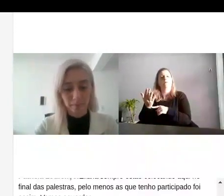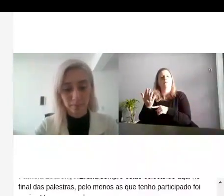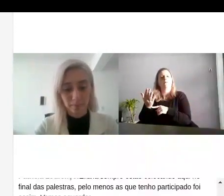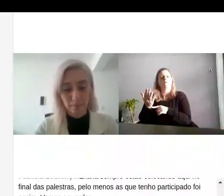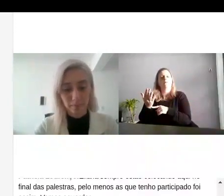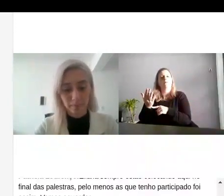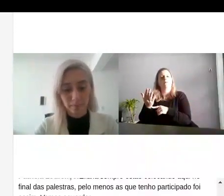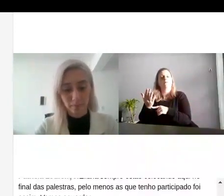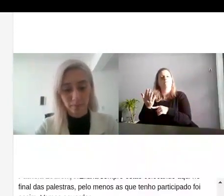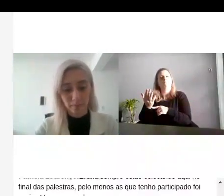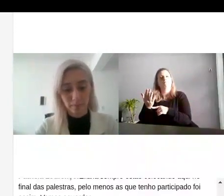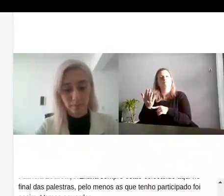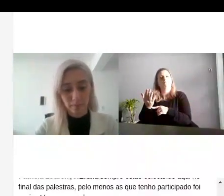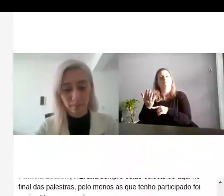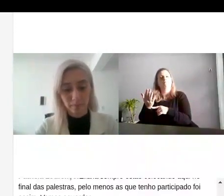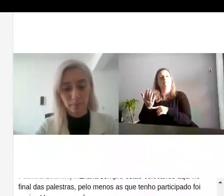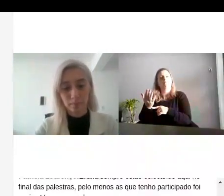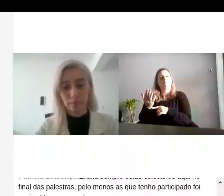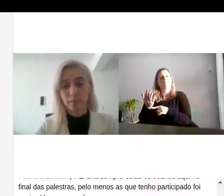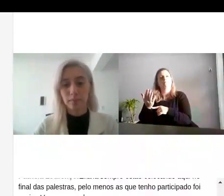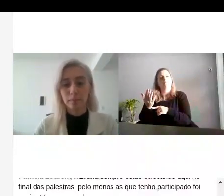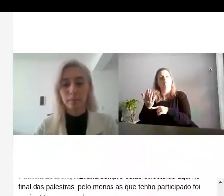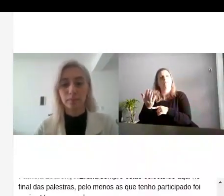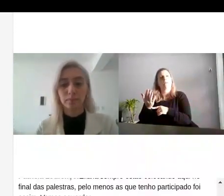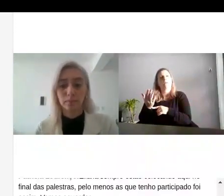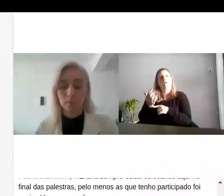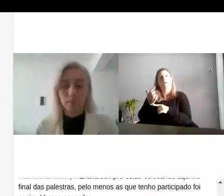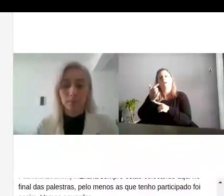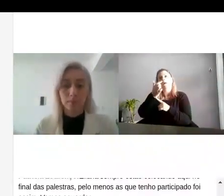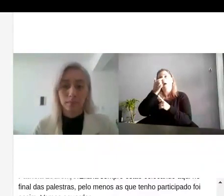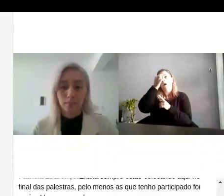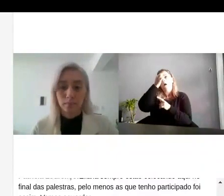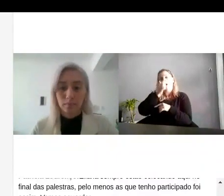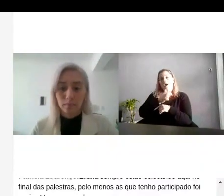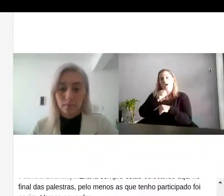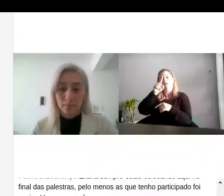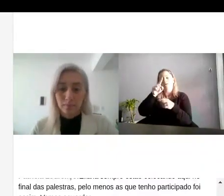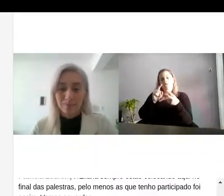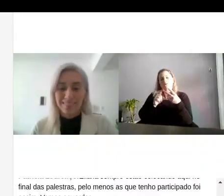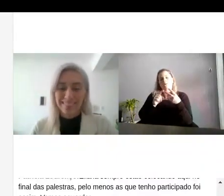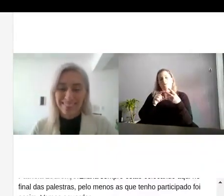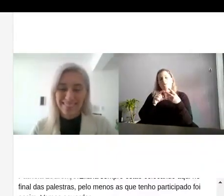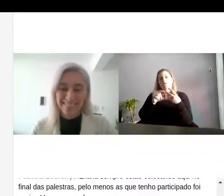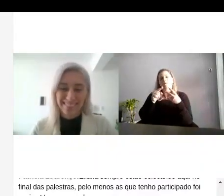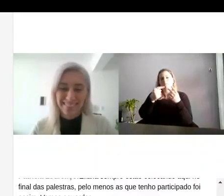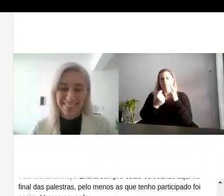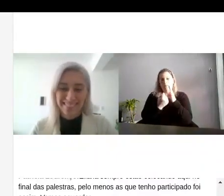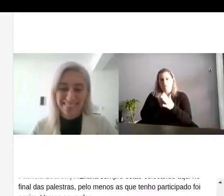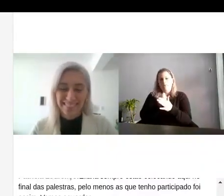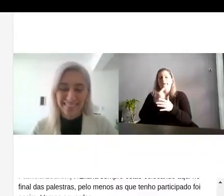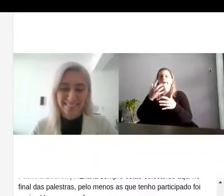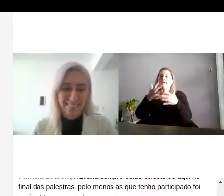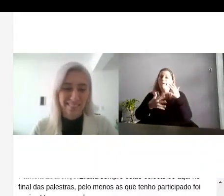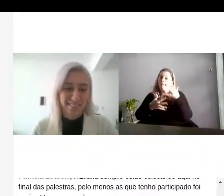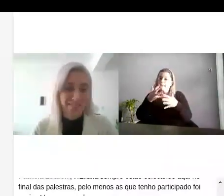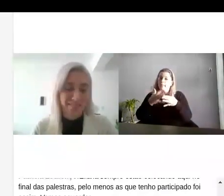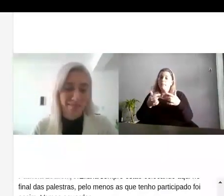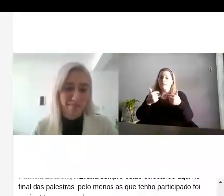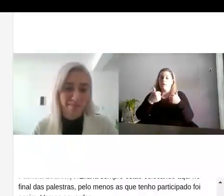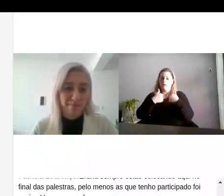acho que é uma questão complicada essa, porque eu me sinto